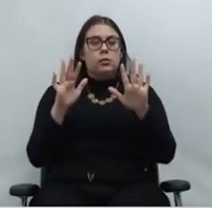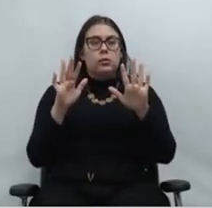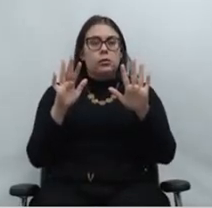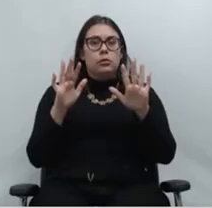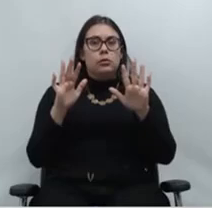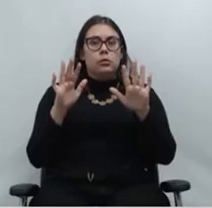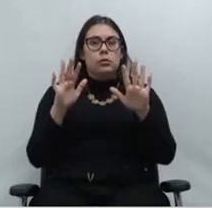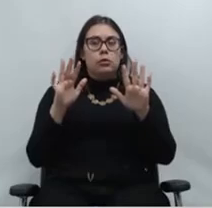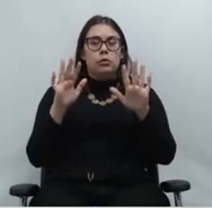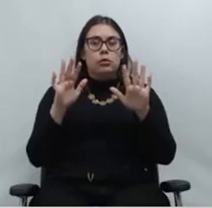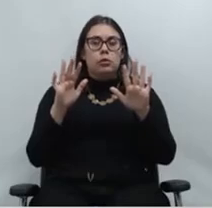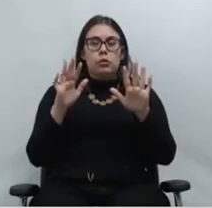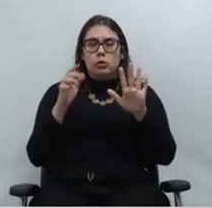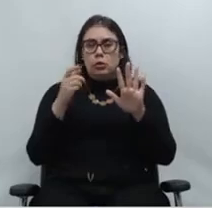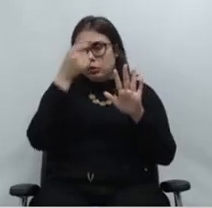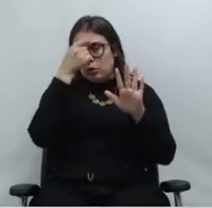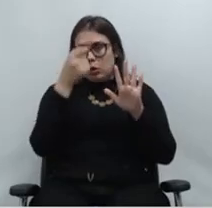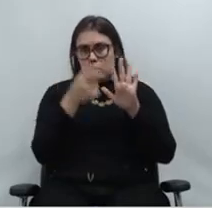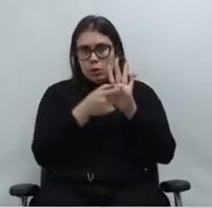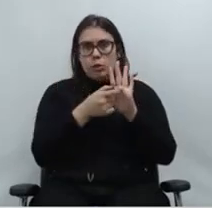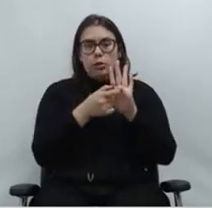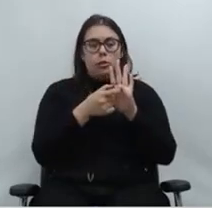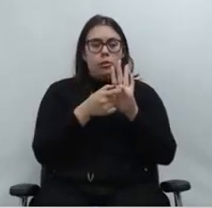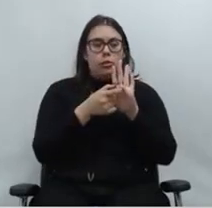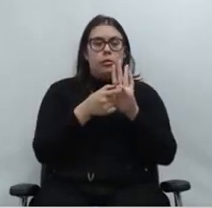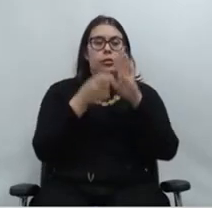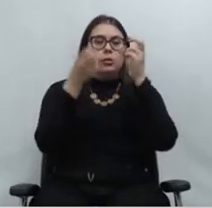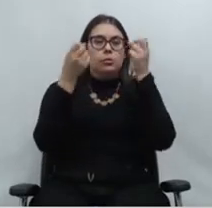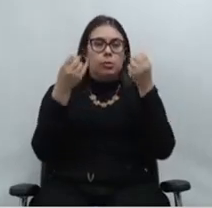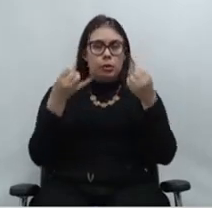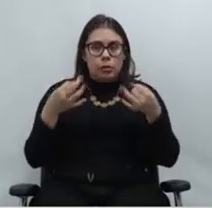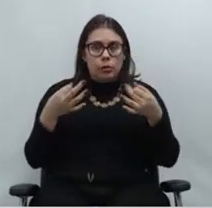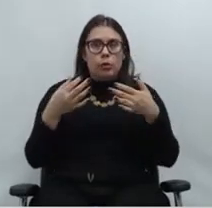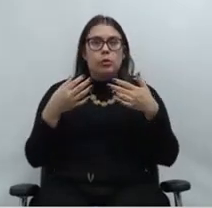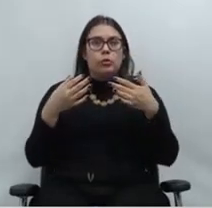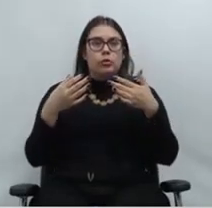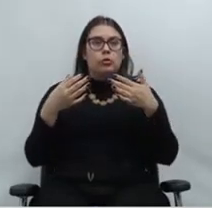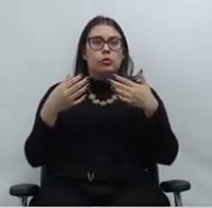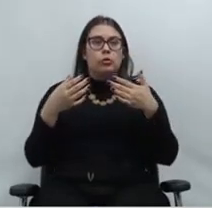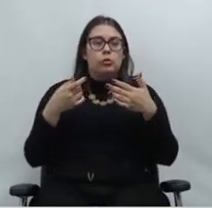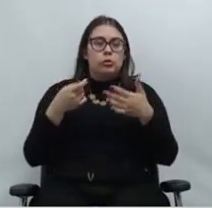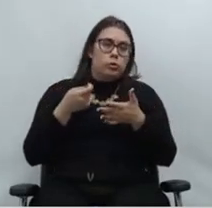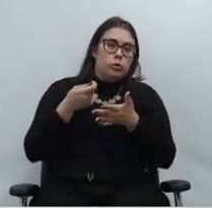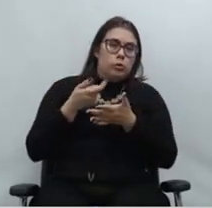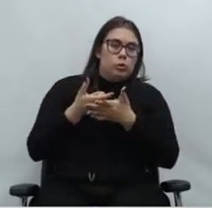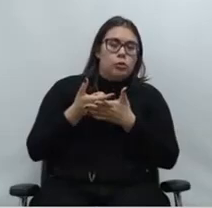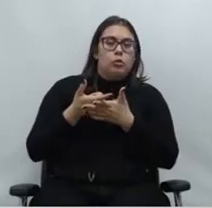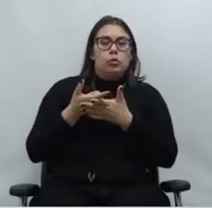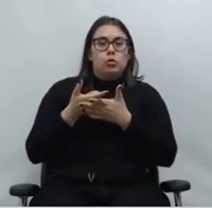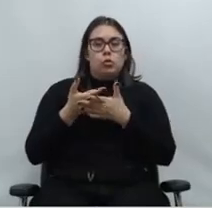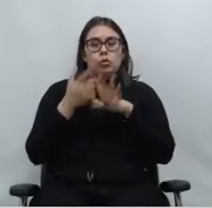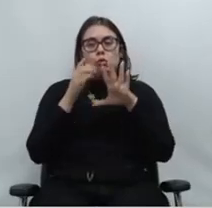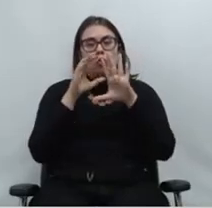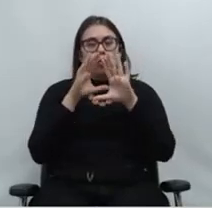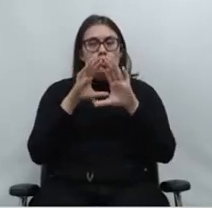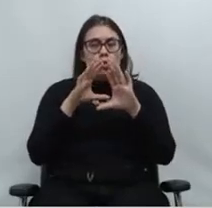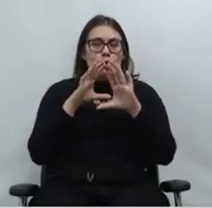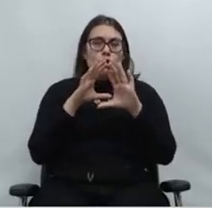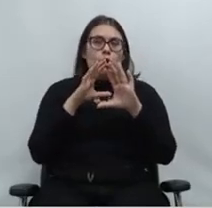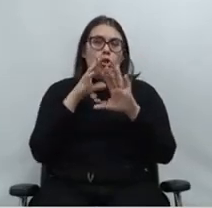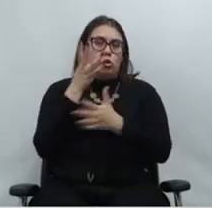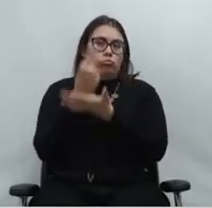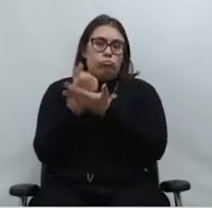de inteligência artificial. E aqui explicou a contratação de nuvem, e uma série de outras medidas que serão